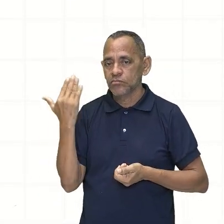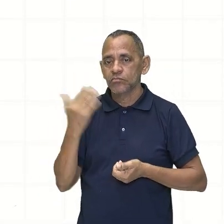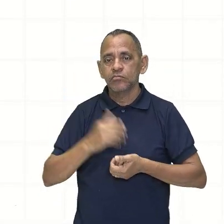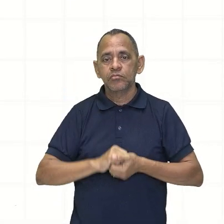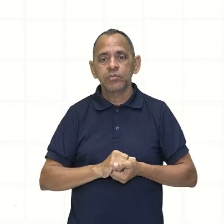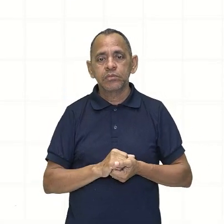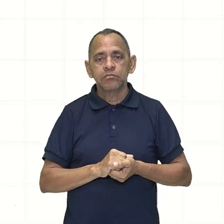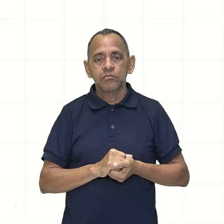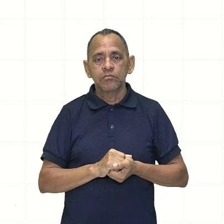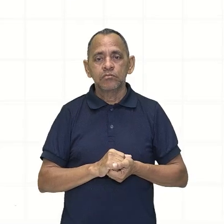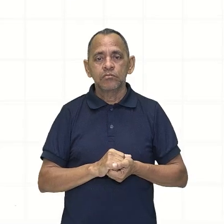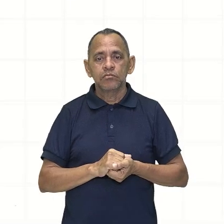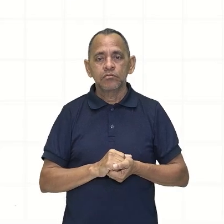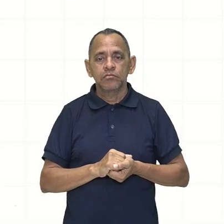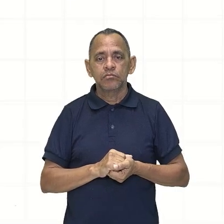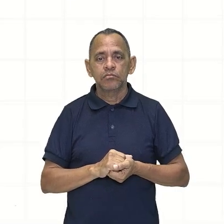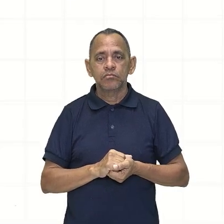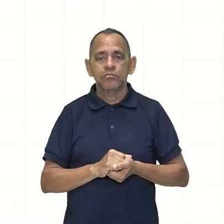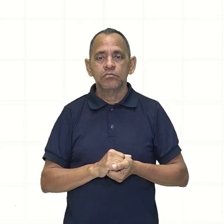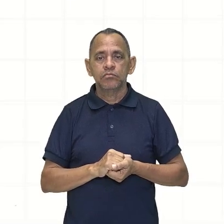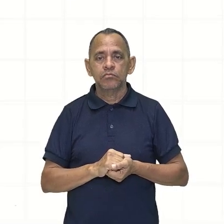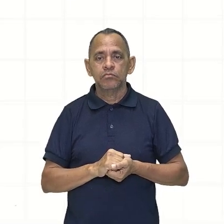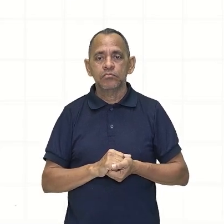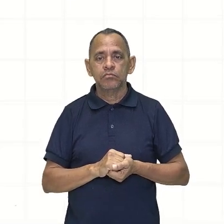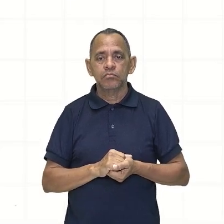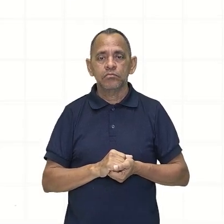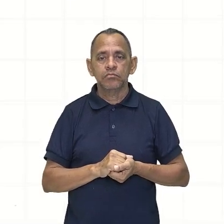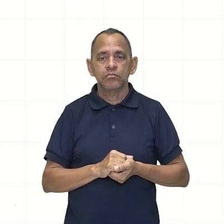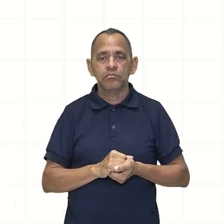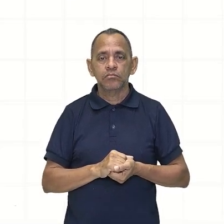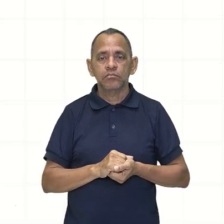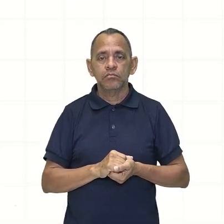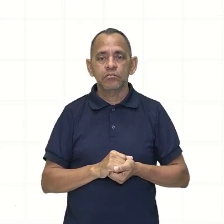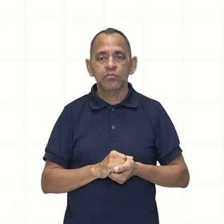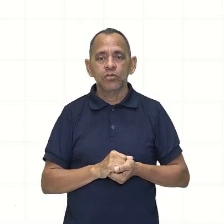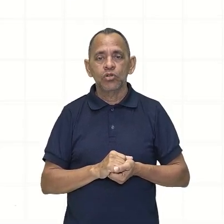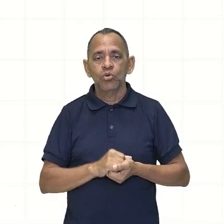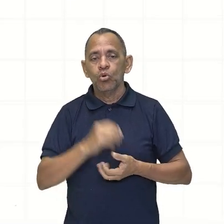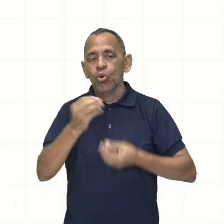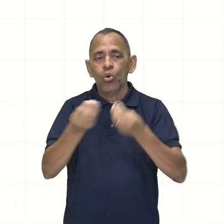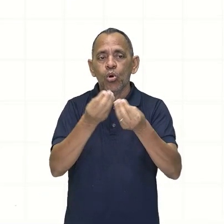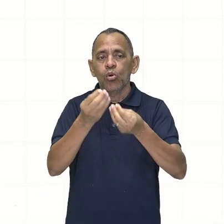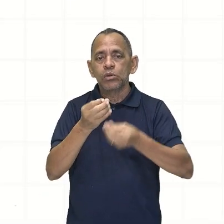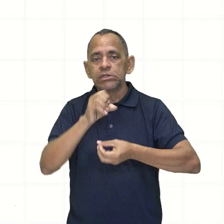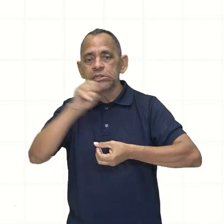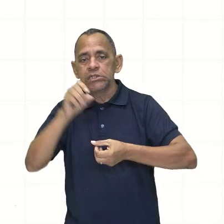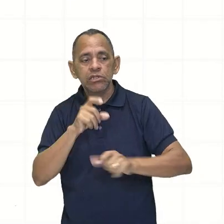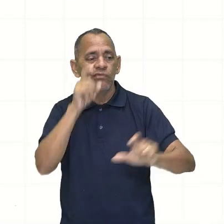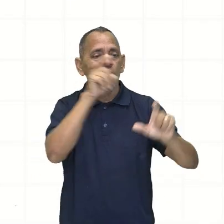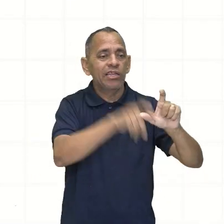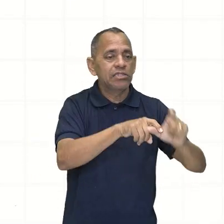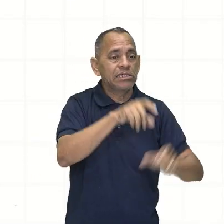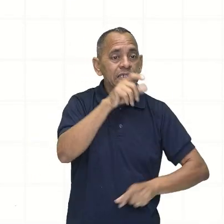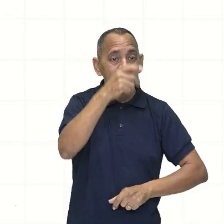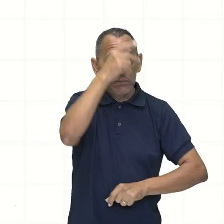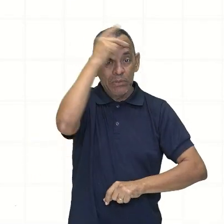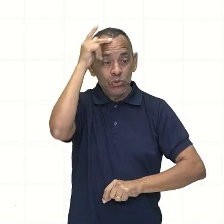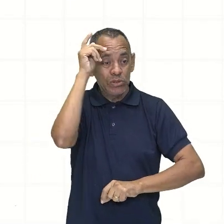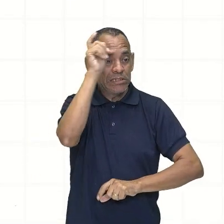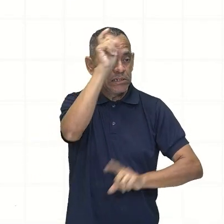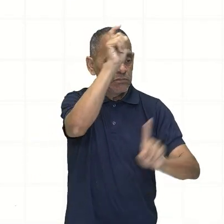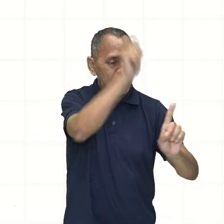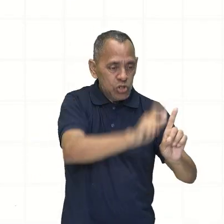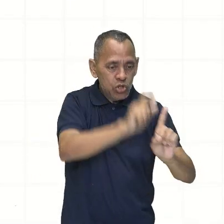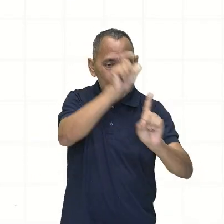3, 4, 5 vezes. É como se eu estivesse devendo 5 pessoas e para as